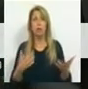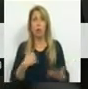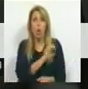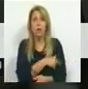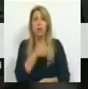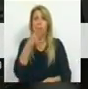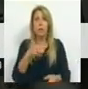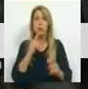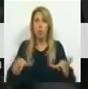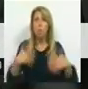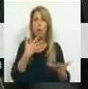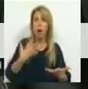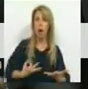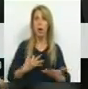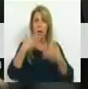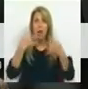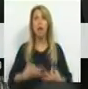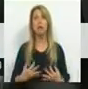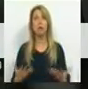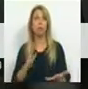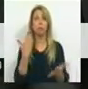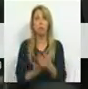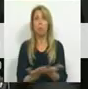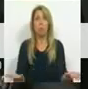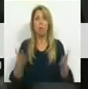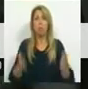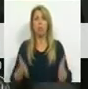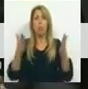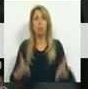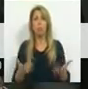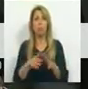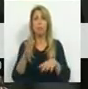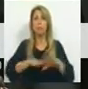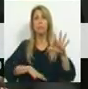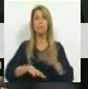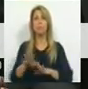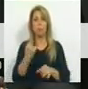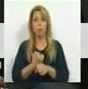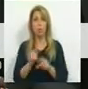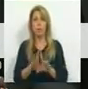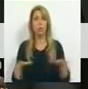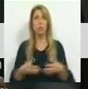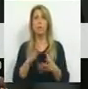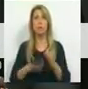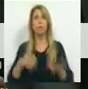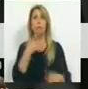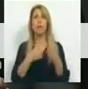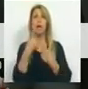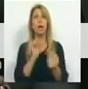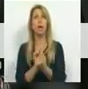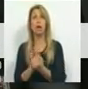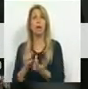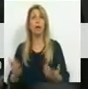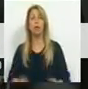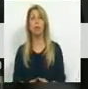até tornaria inútil e tornaria ociosa a realização dos trabalhos desta Comissão Parlamentar de Inquérito.